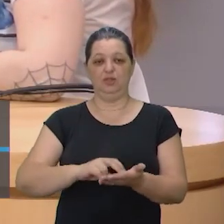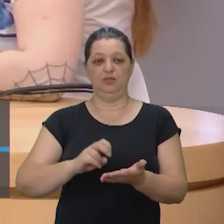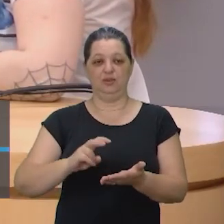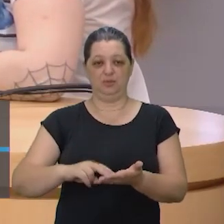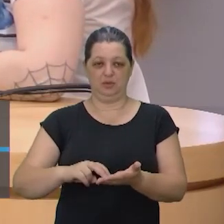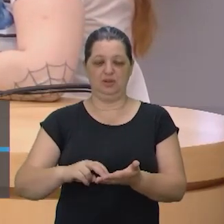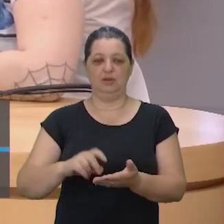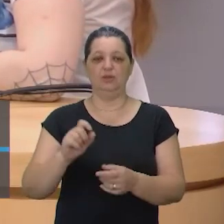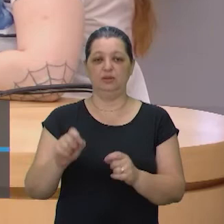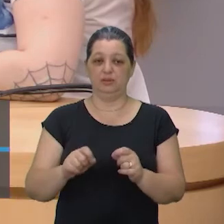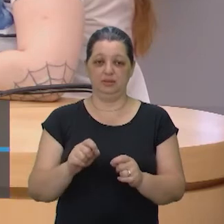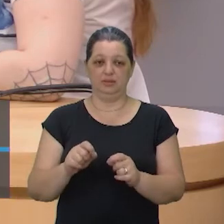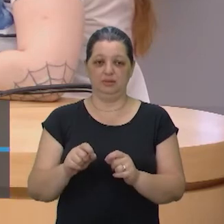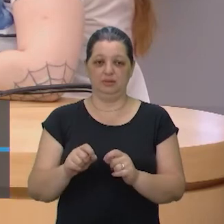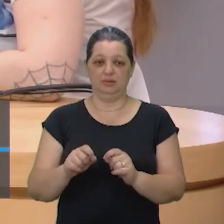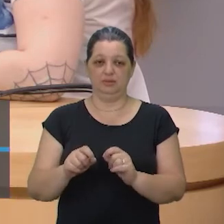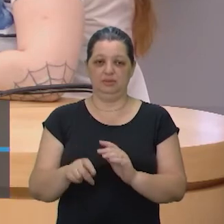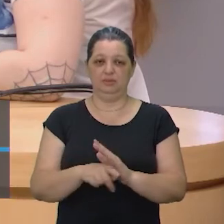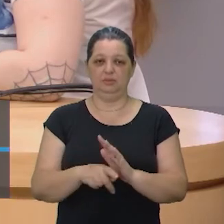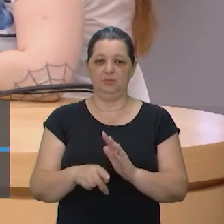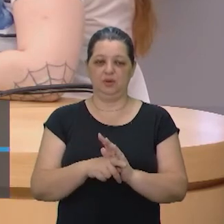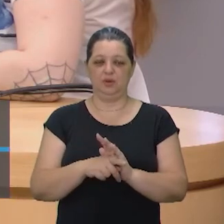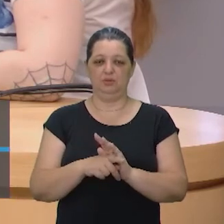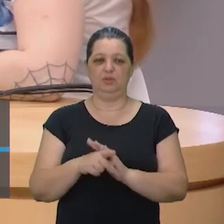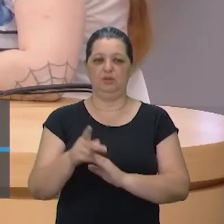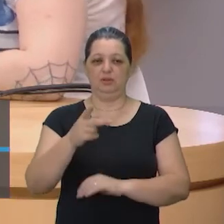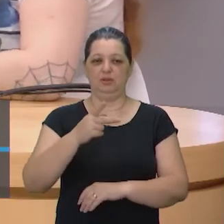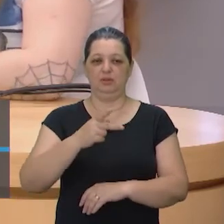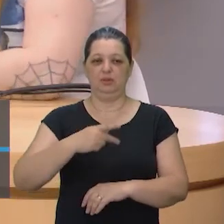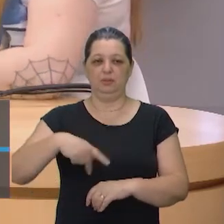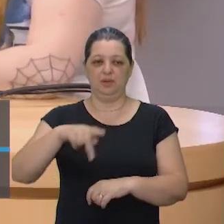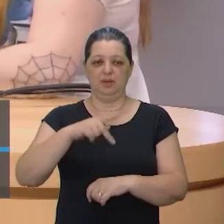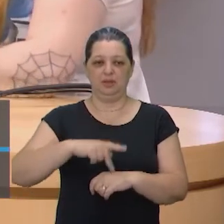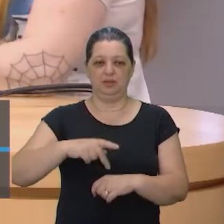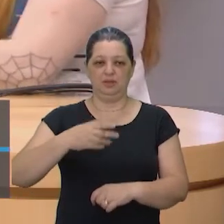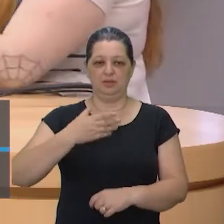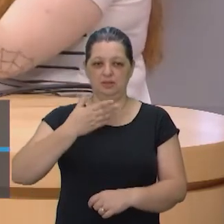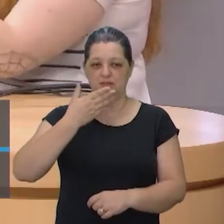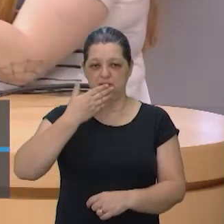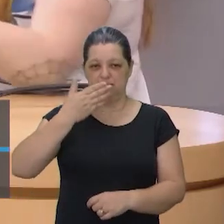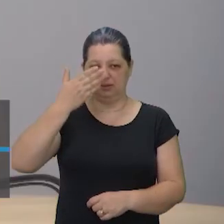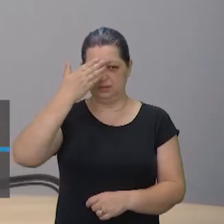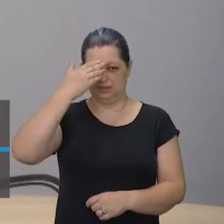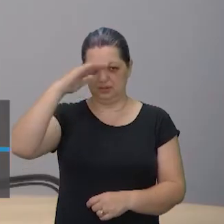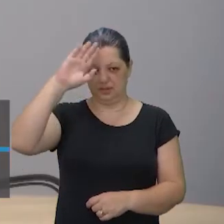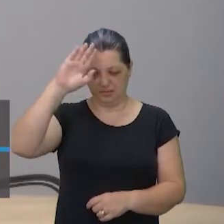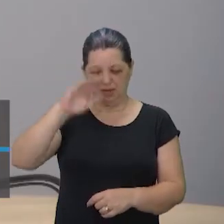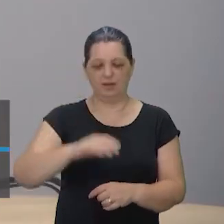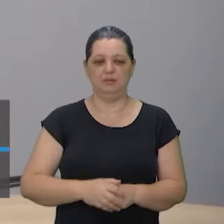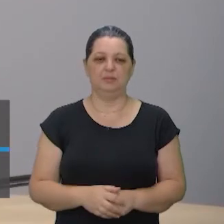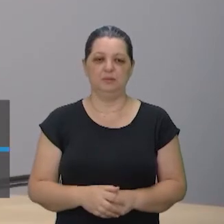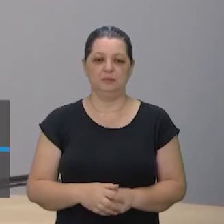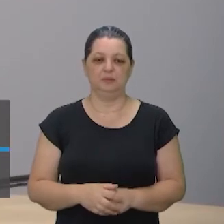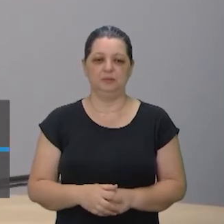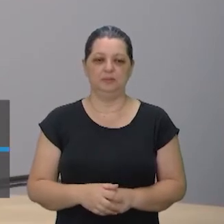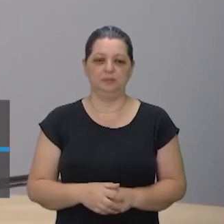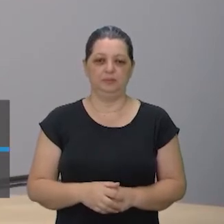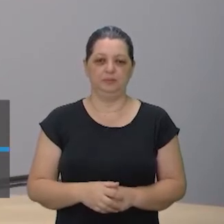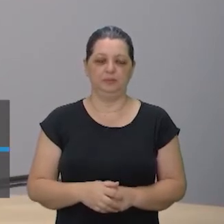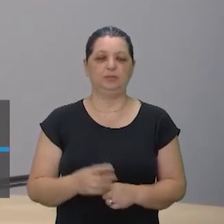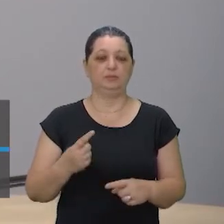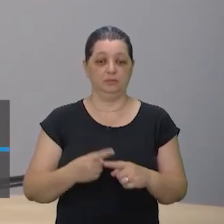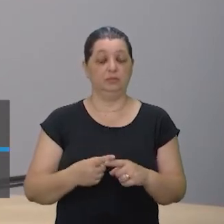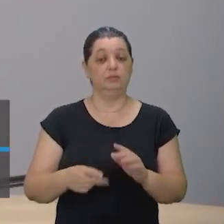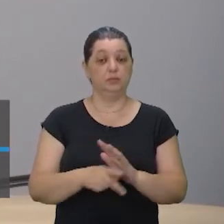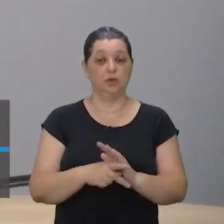é composto de expressões árabes. É por isso que tem o al e el. Claro, porque na